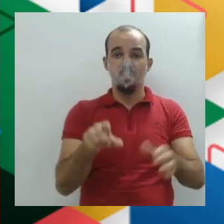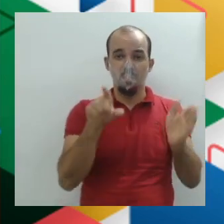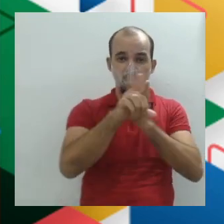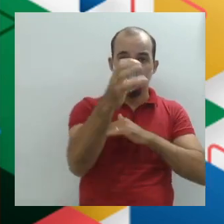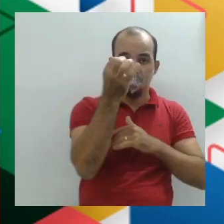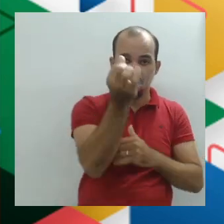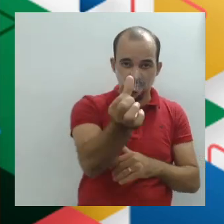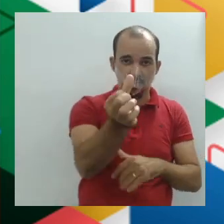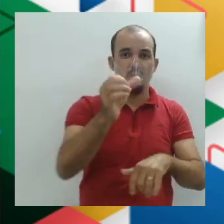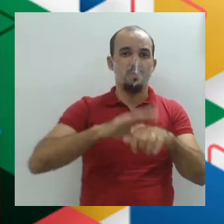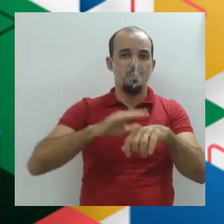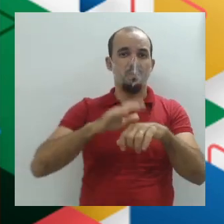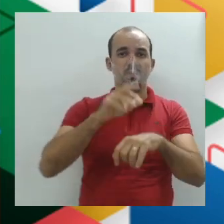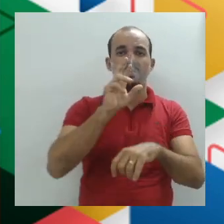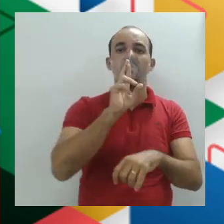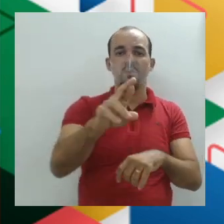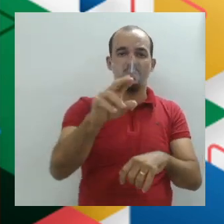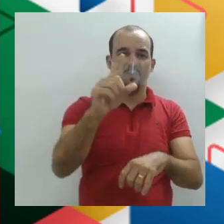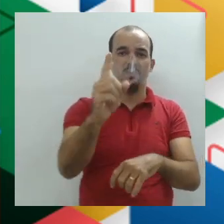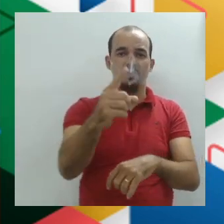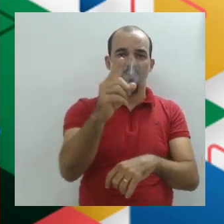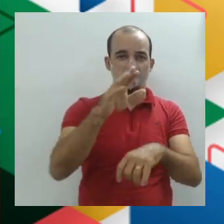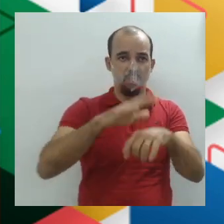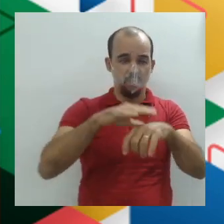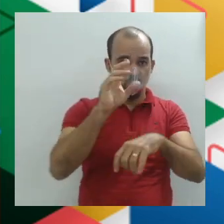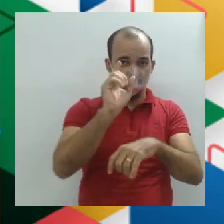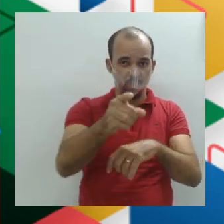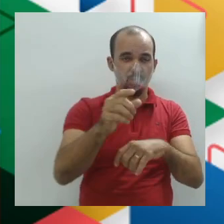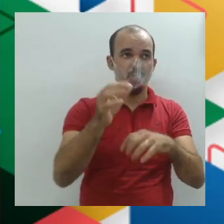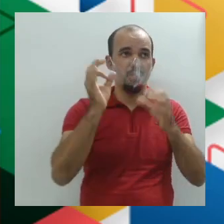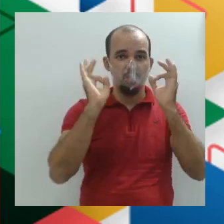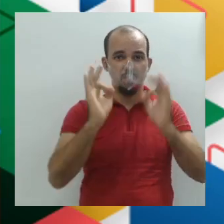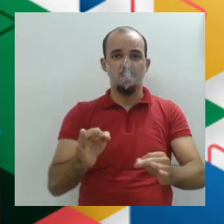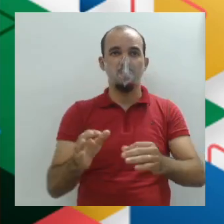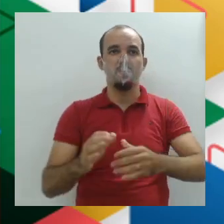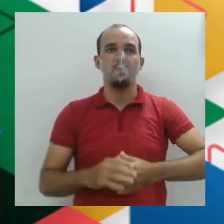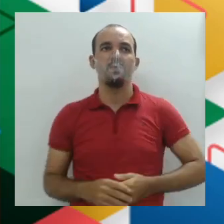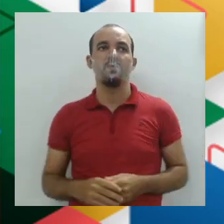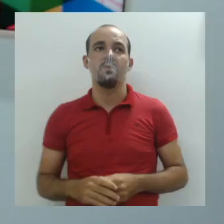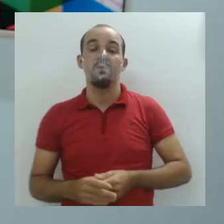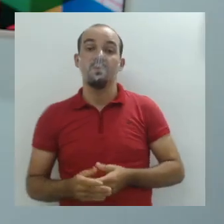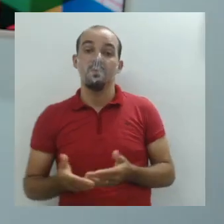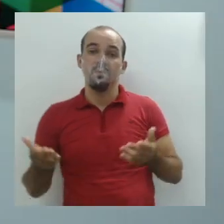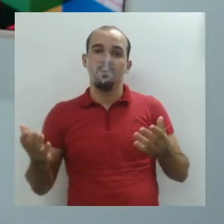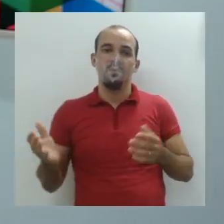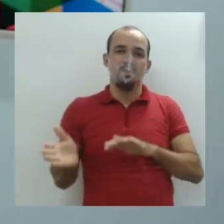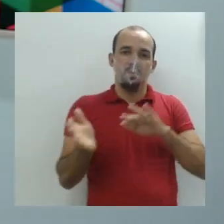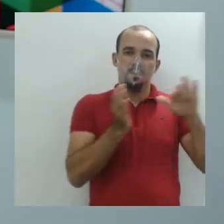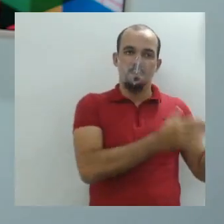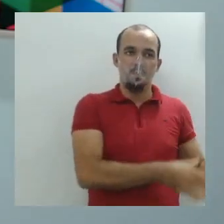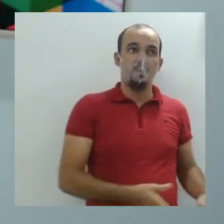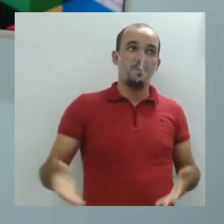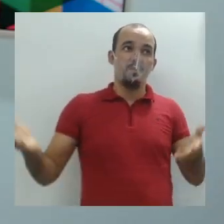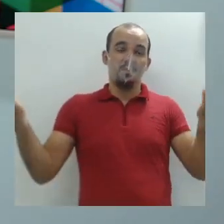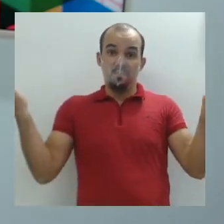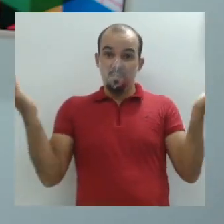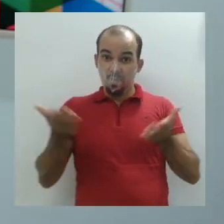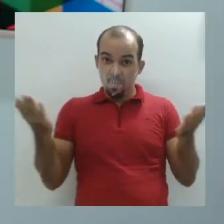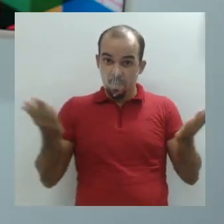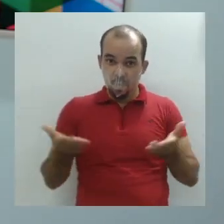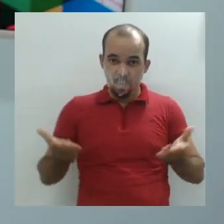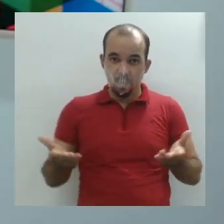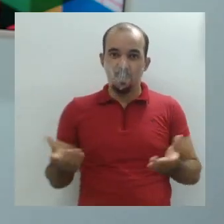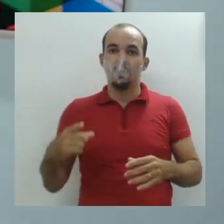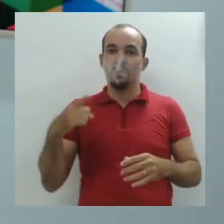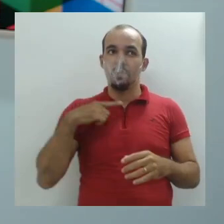você fazer a conta, como o Tivaltinho fez nas questões anteriores. Agora, corta para mim, Aninha. Prepara aquele